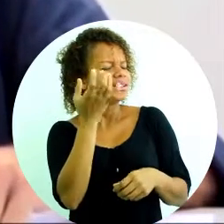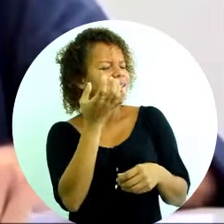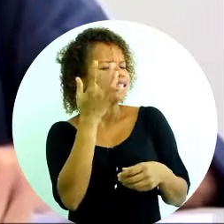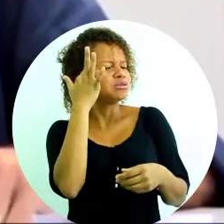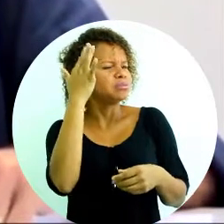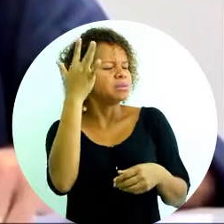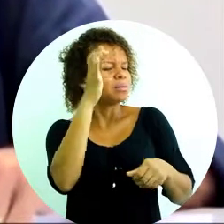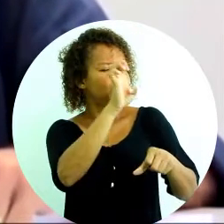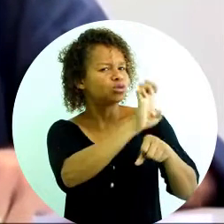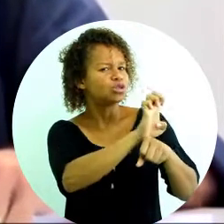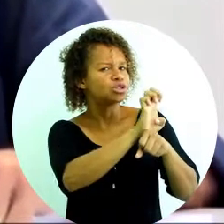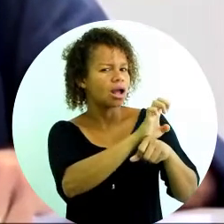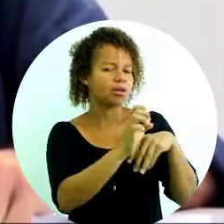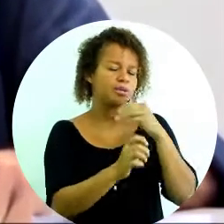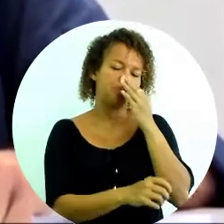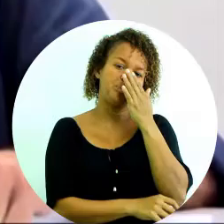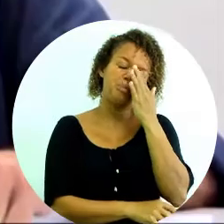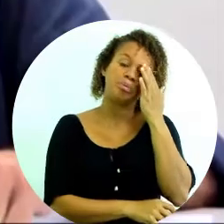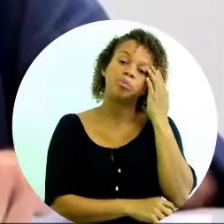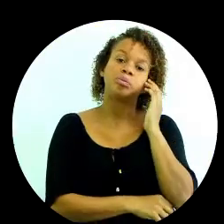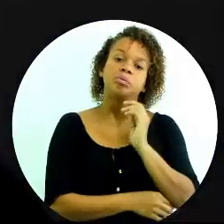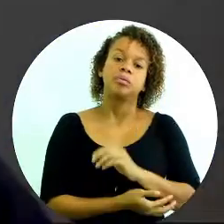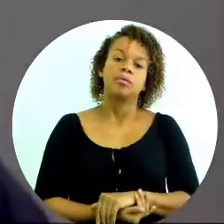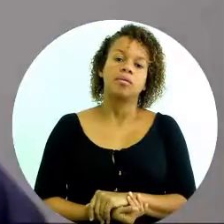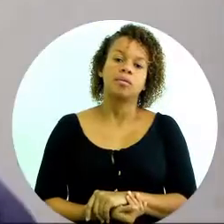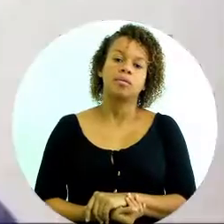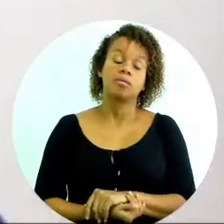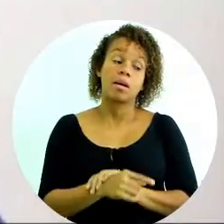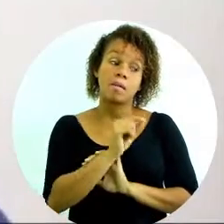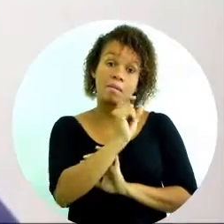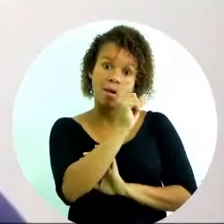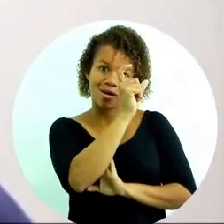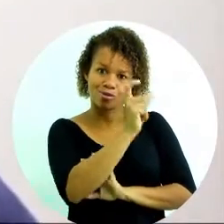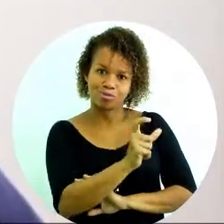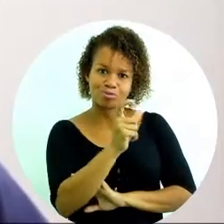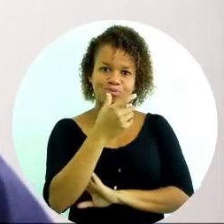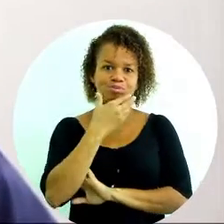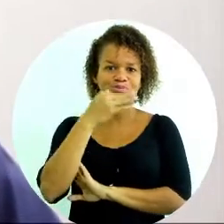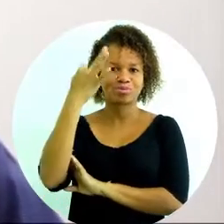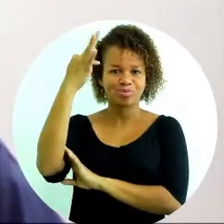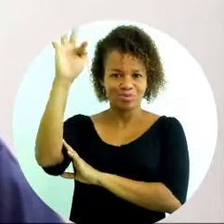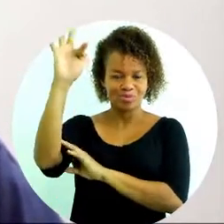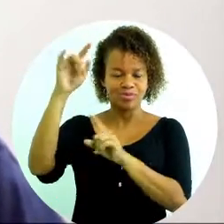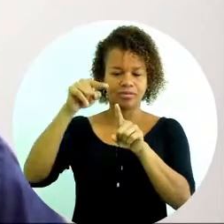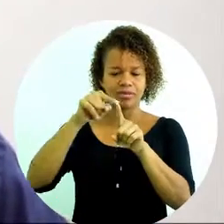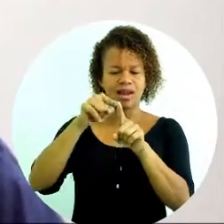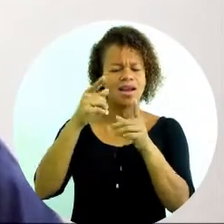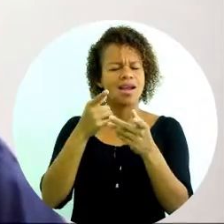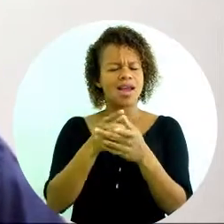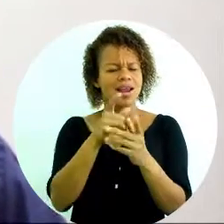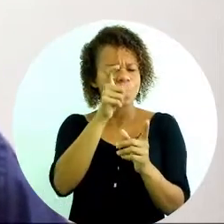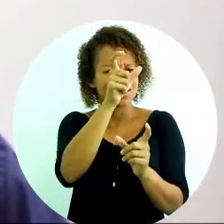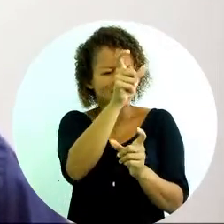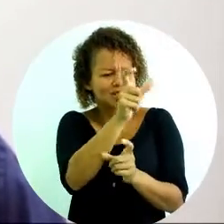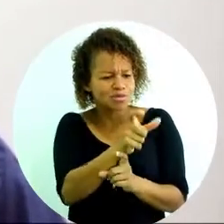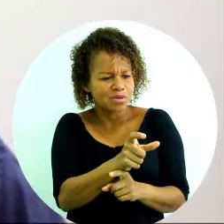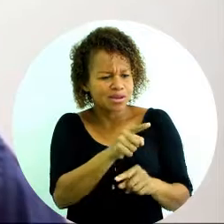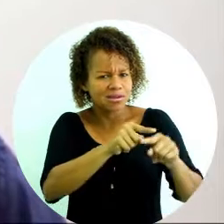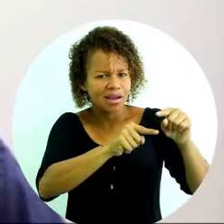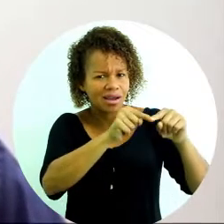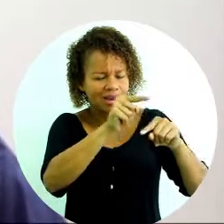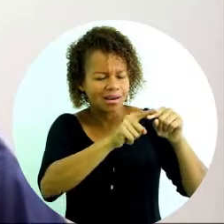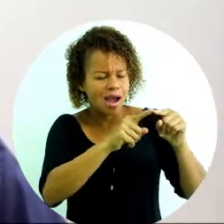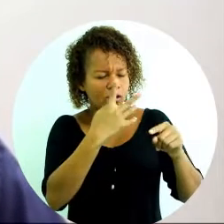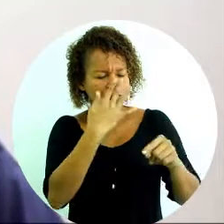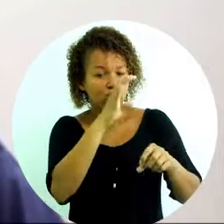este aparelho ideológico do Estado? Para o pensador francês Louis Althusser, esse